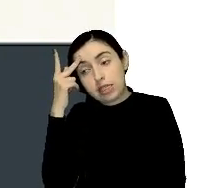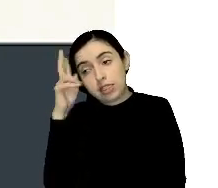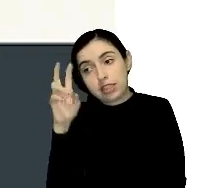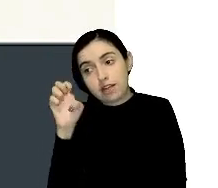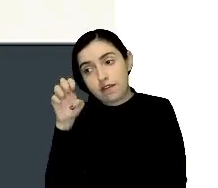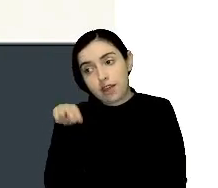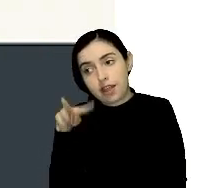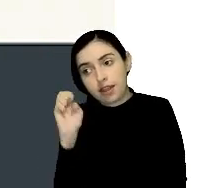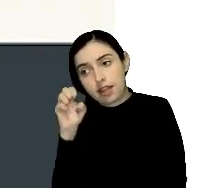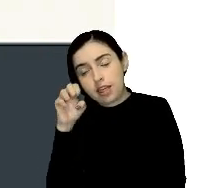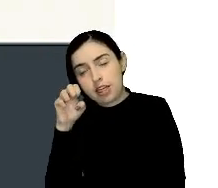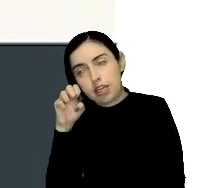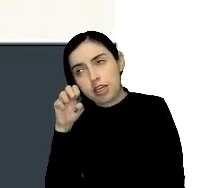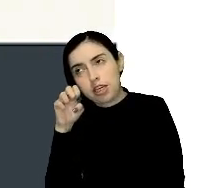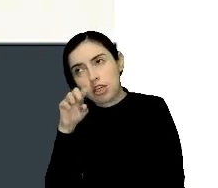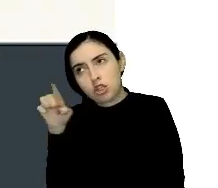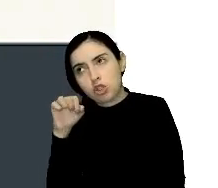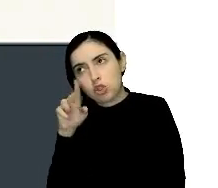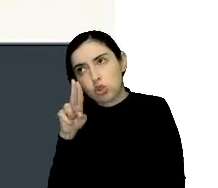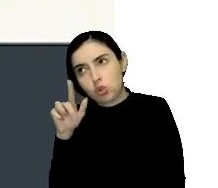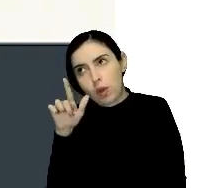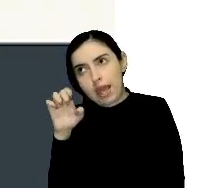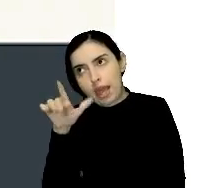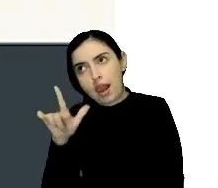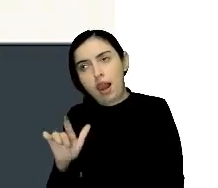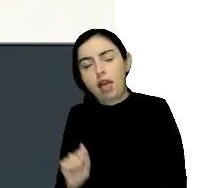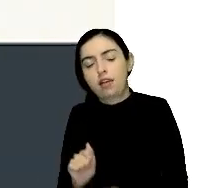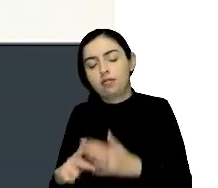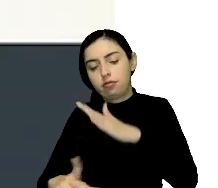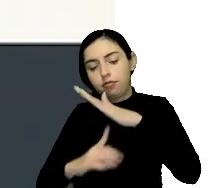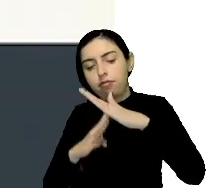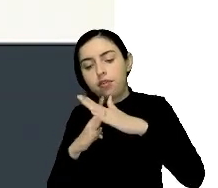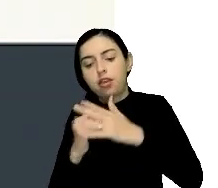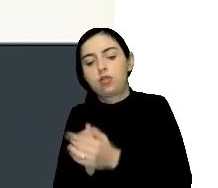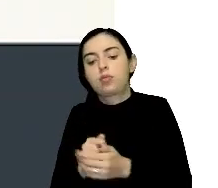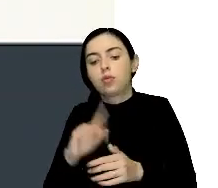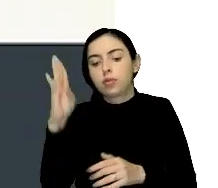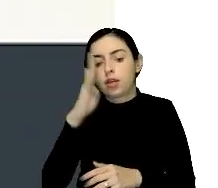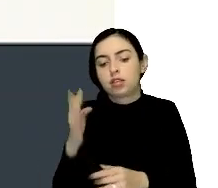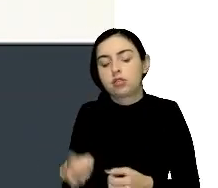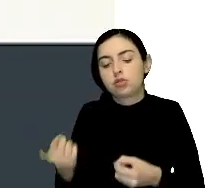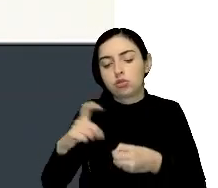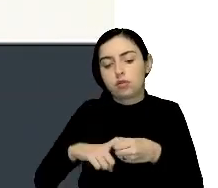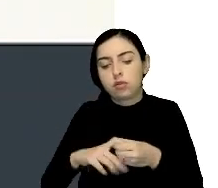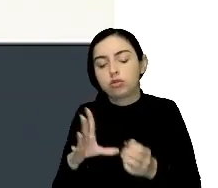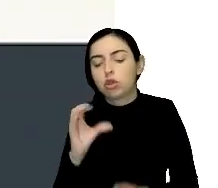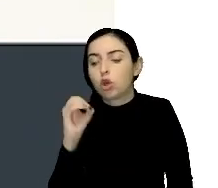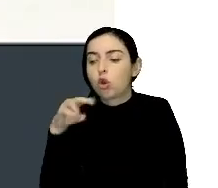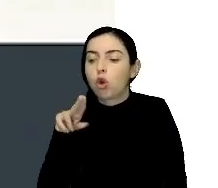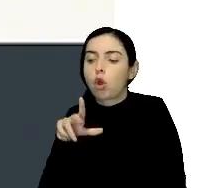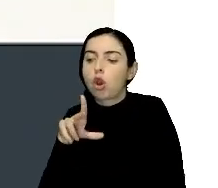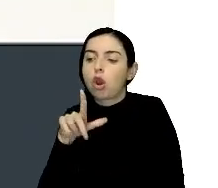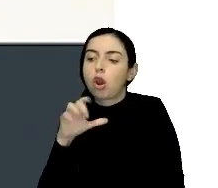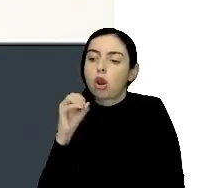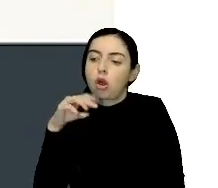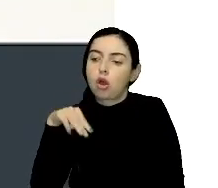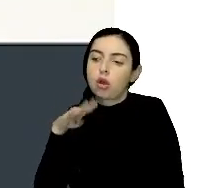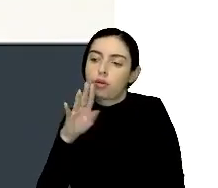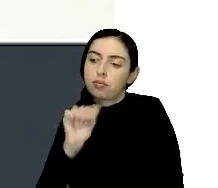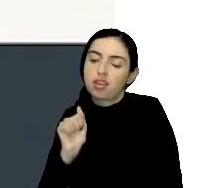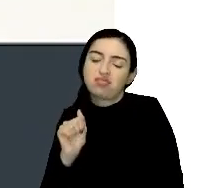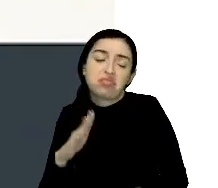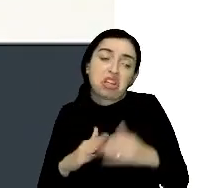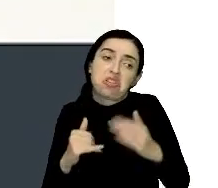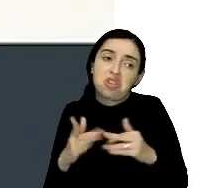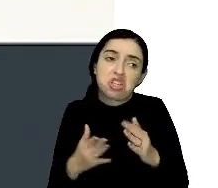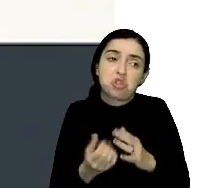tem que considerar que colombianos viviam na Venezuela e por isso só retornaram à Colômbia, então talvez a gente tivesse que tirar o